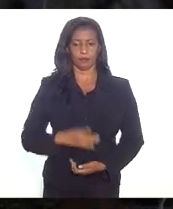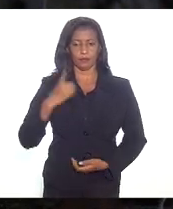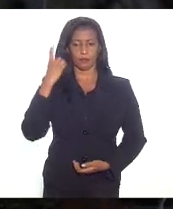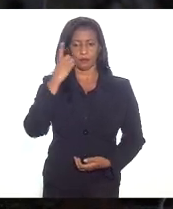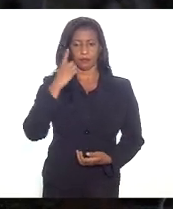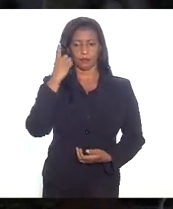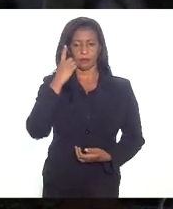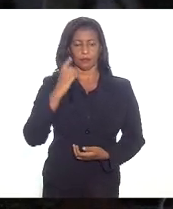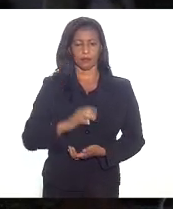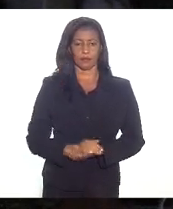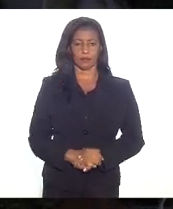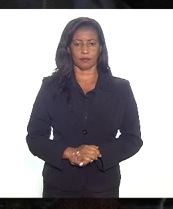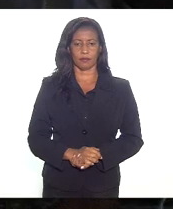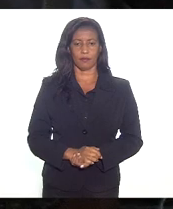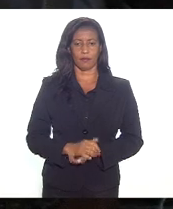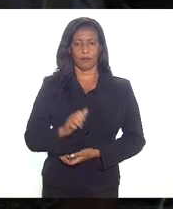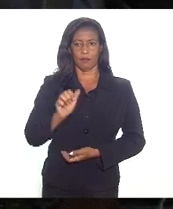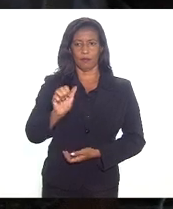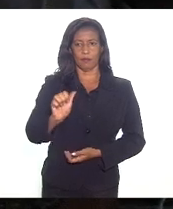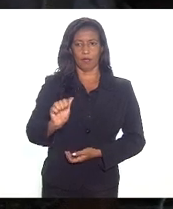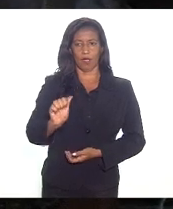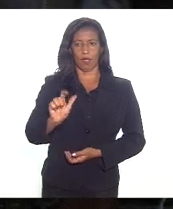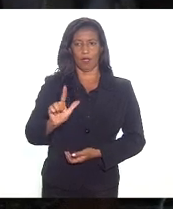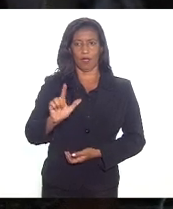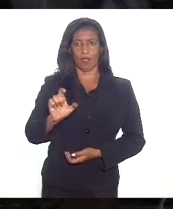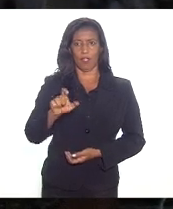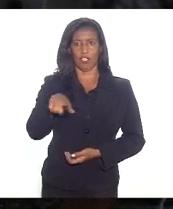Deputado Alexandre Knoploch.